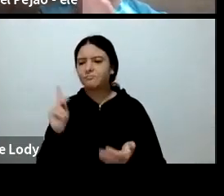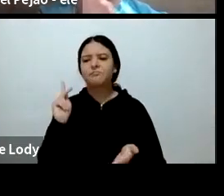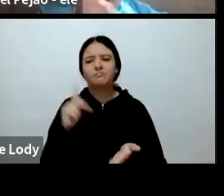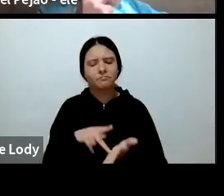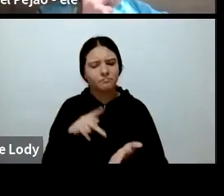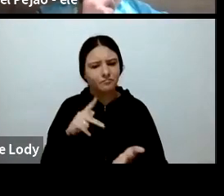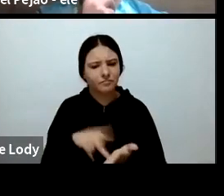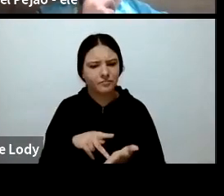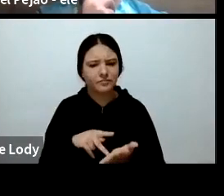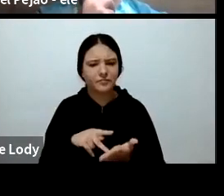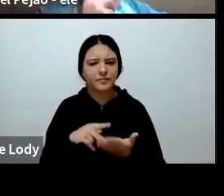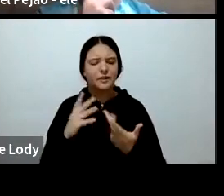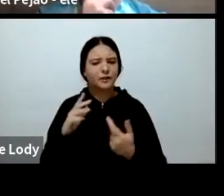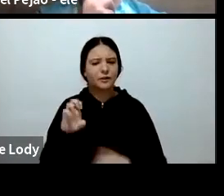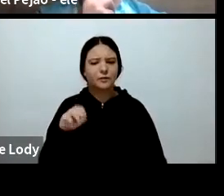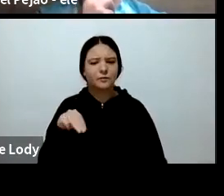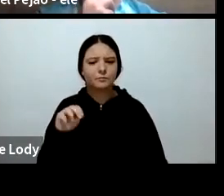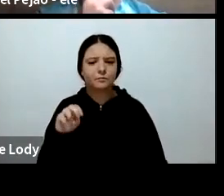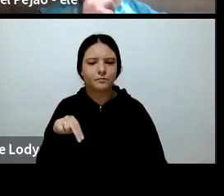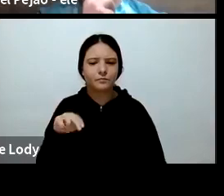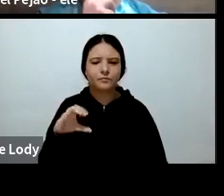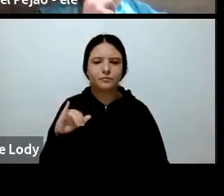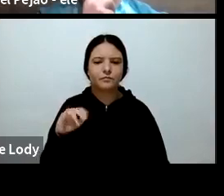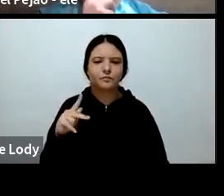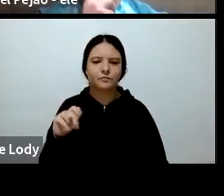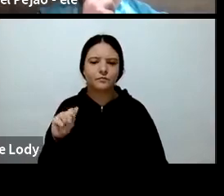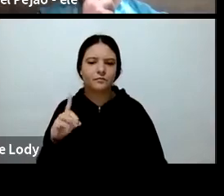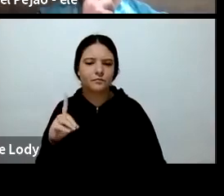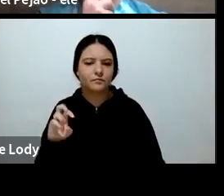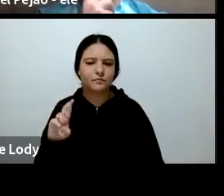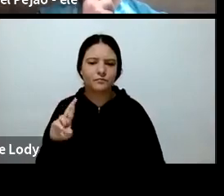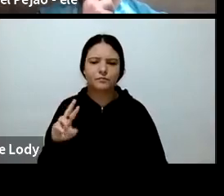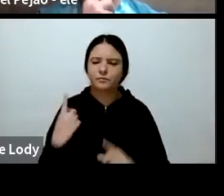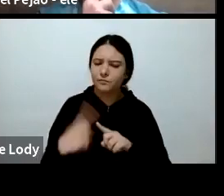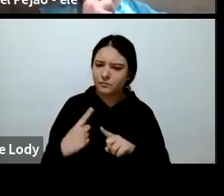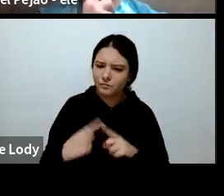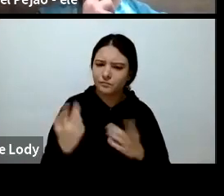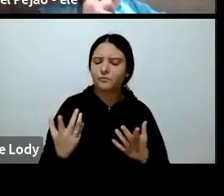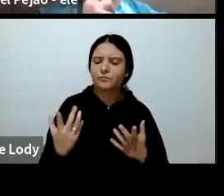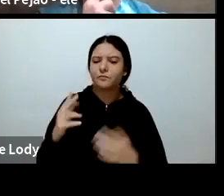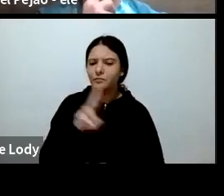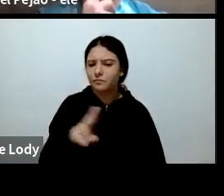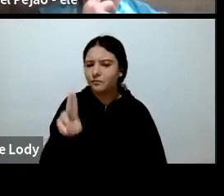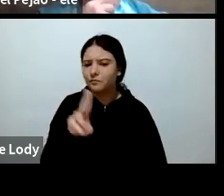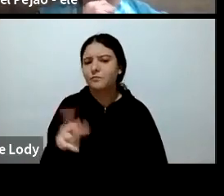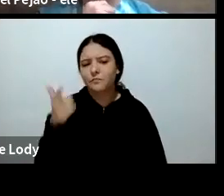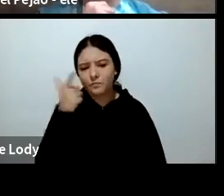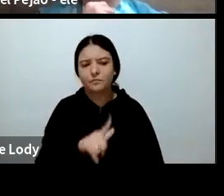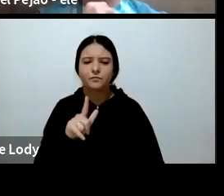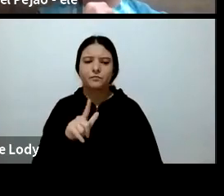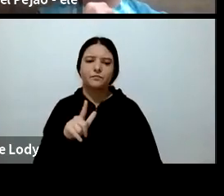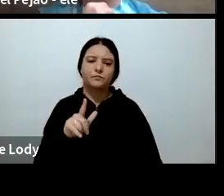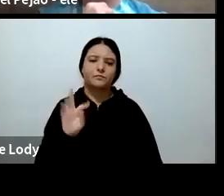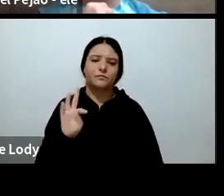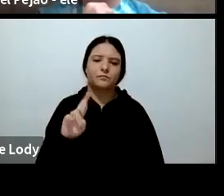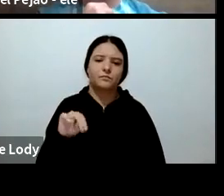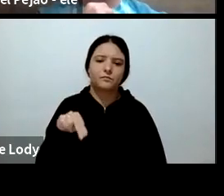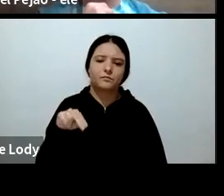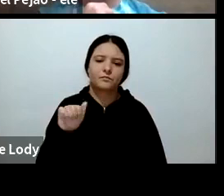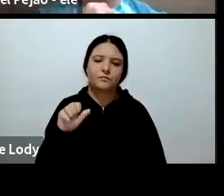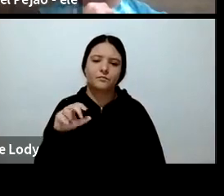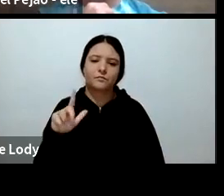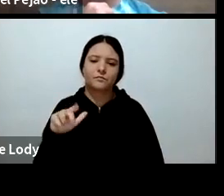realmente emancipador, nesse instrumento, porque eles conseguiram usar da translinguagem por meio da imagem